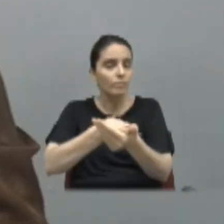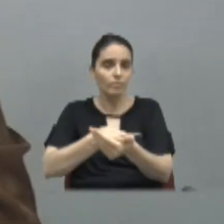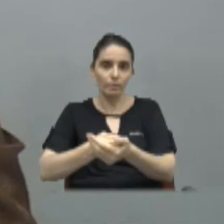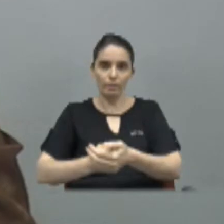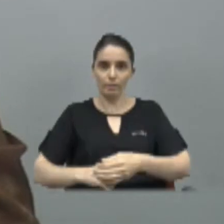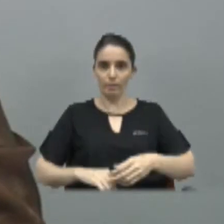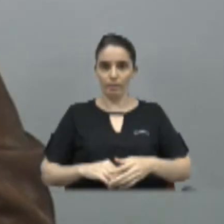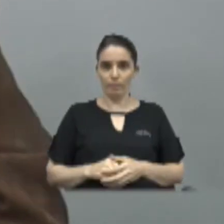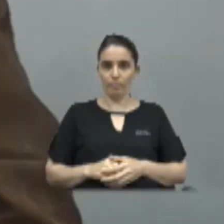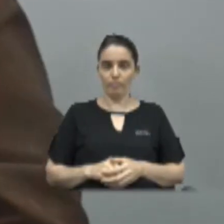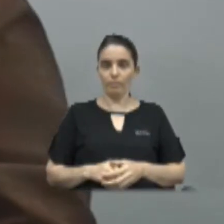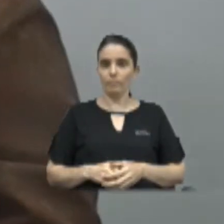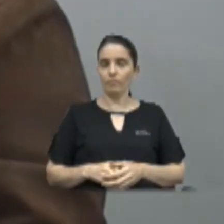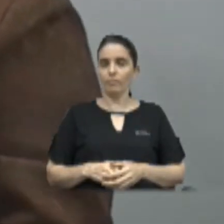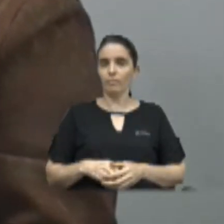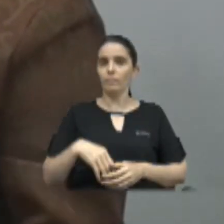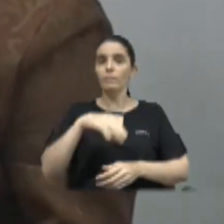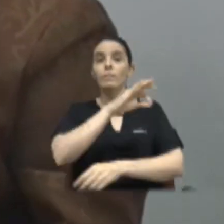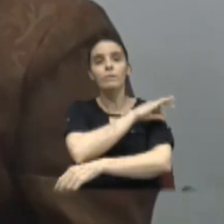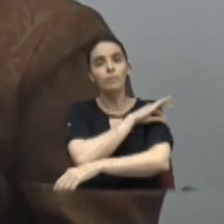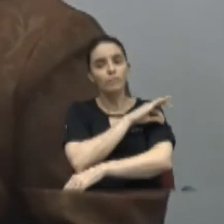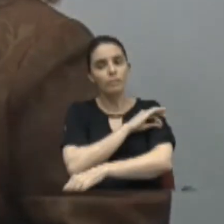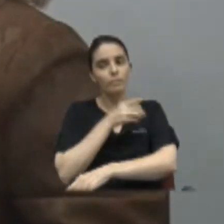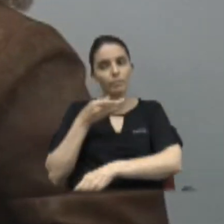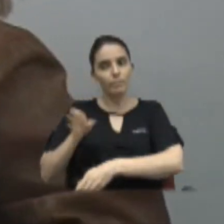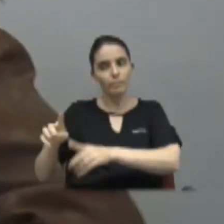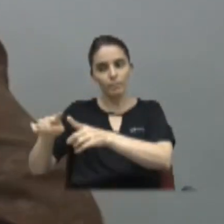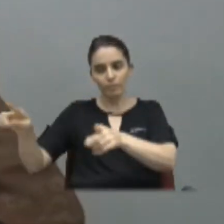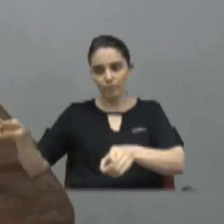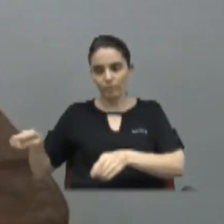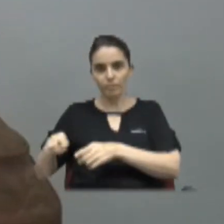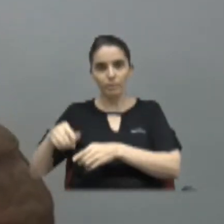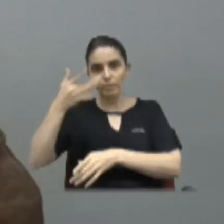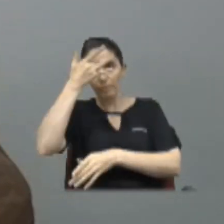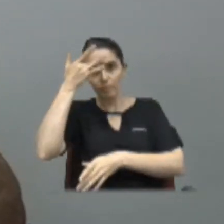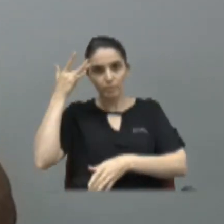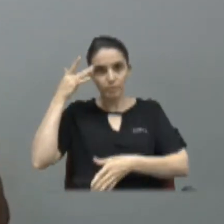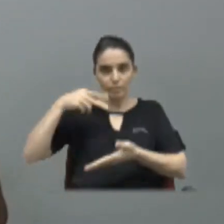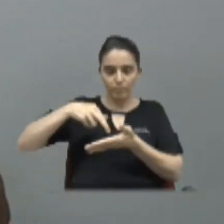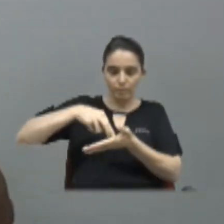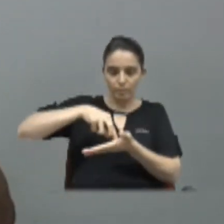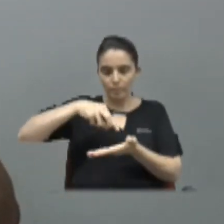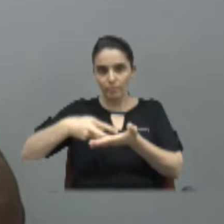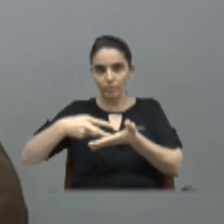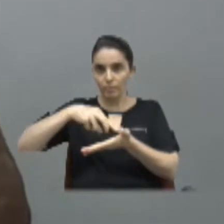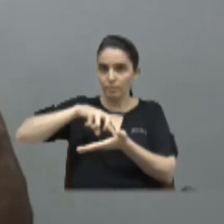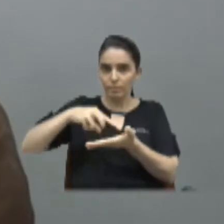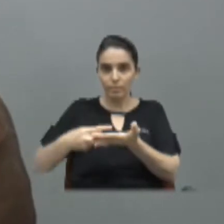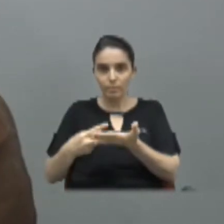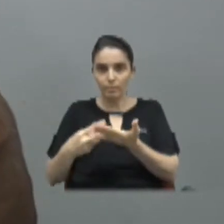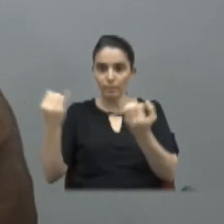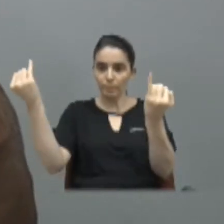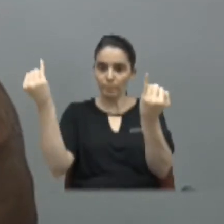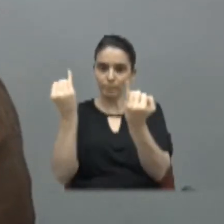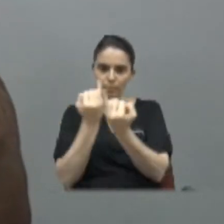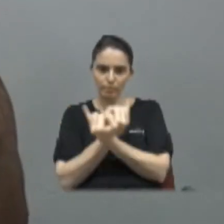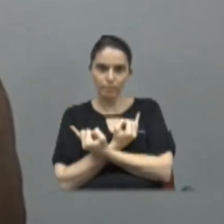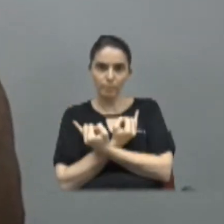gabinete nosso aqui e ver uma pessoa chegar todo mancando, que emagreceu em 20